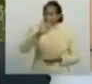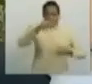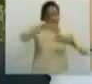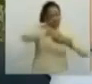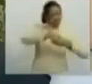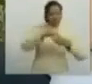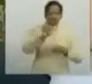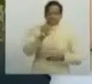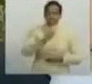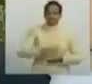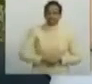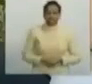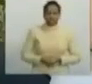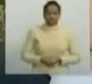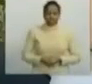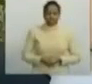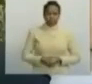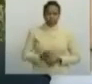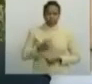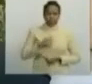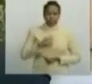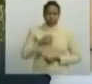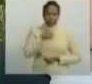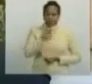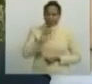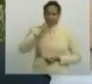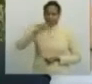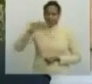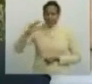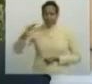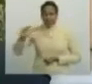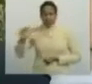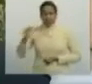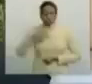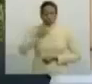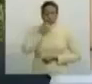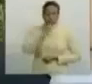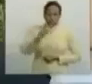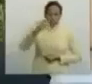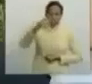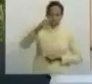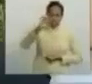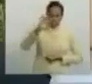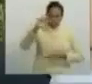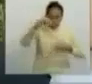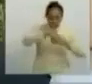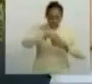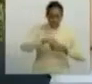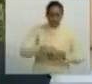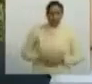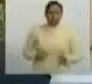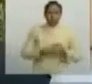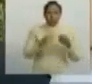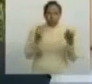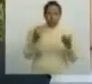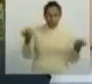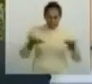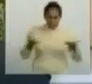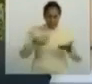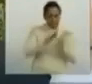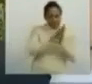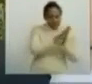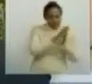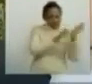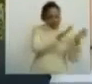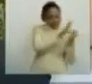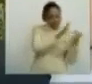Eu falei que não ia falar isso nunca. Mas hoje, rezando lá, Jesus disse, está na hora de você falar também. Porque se